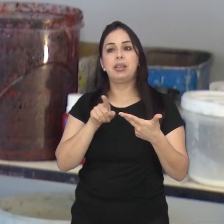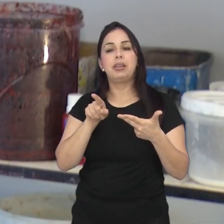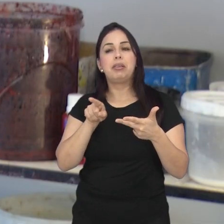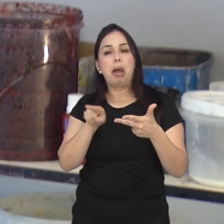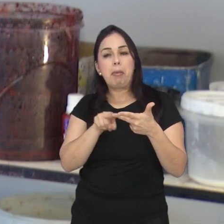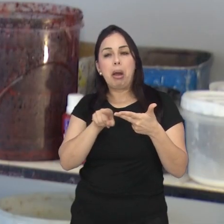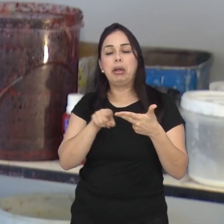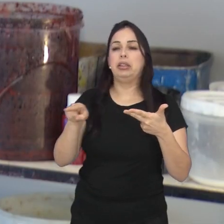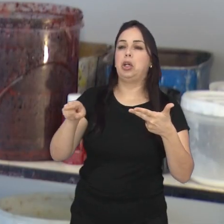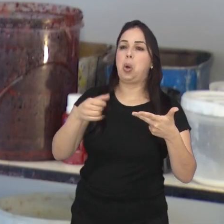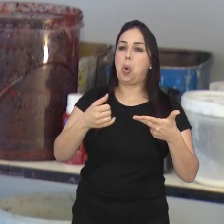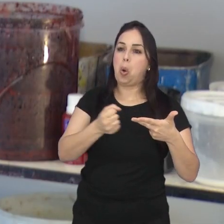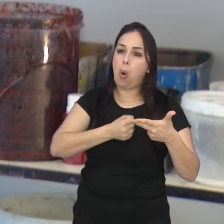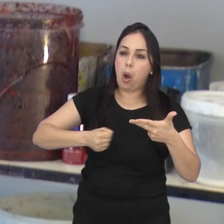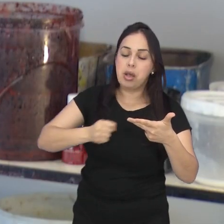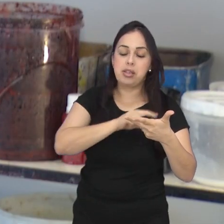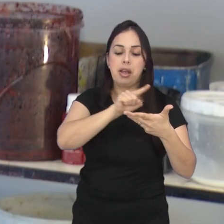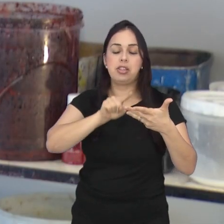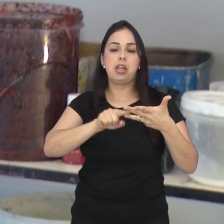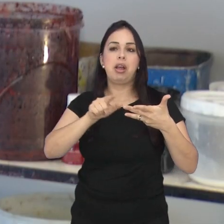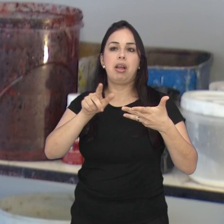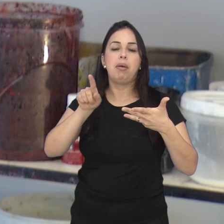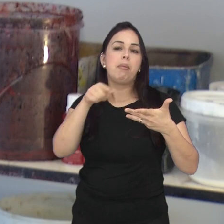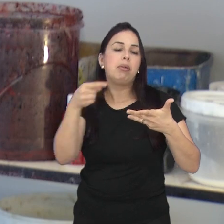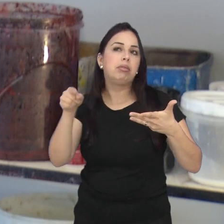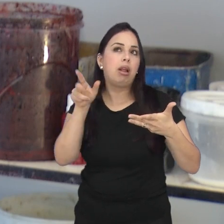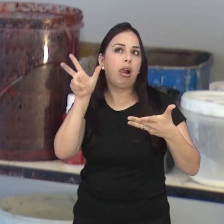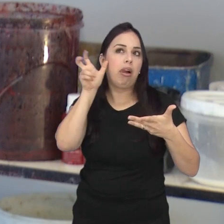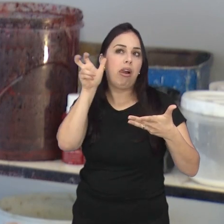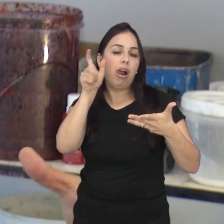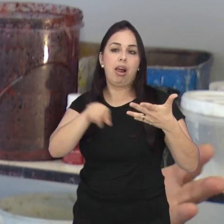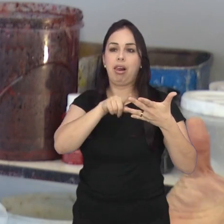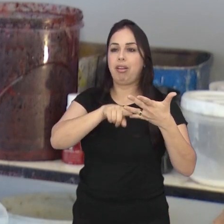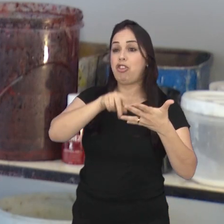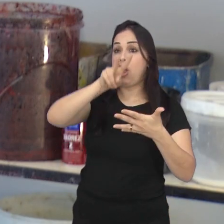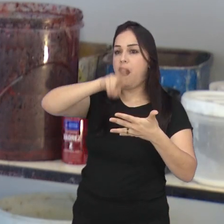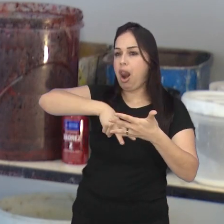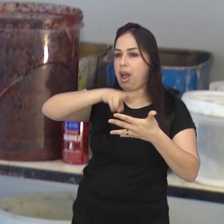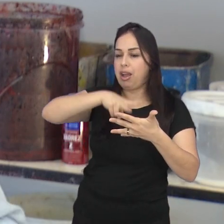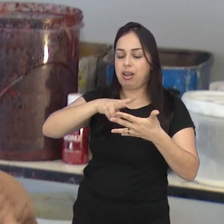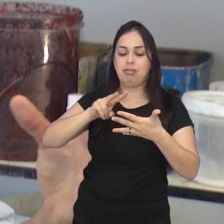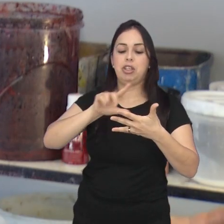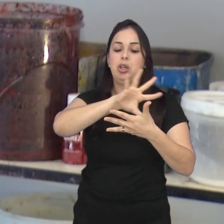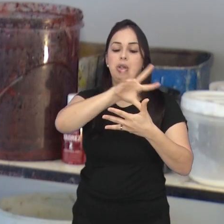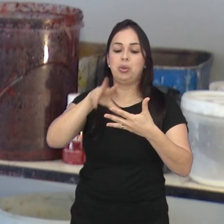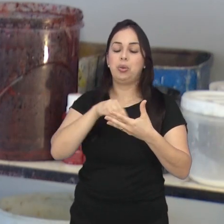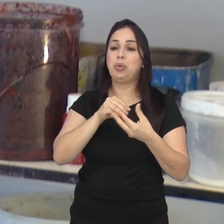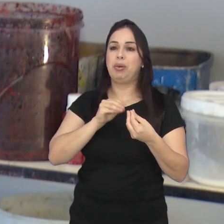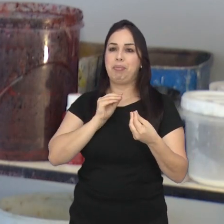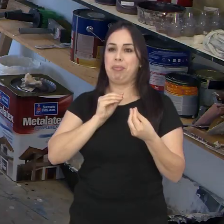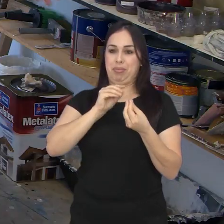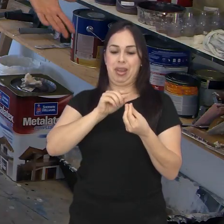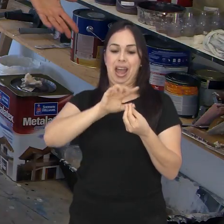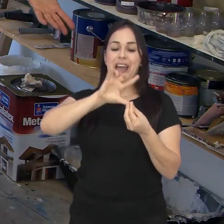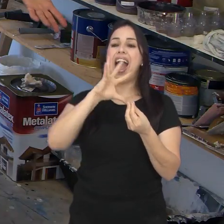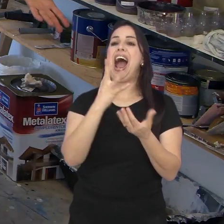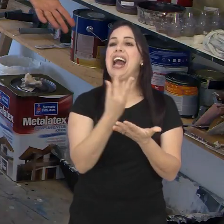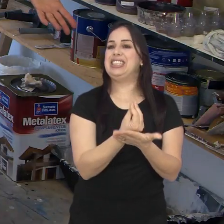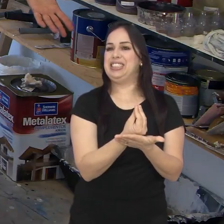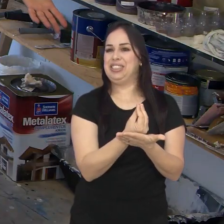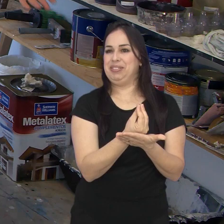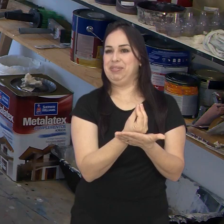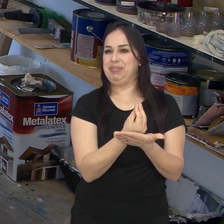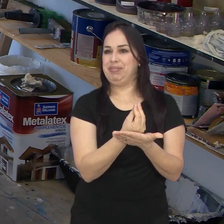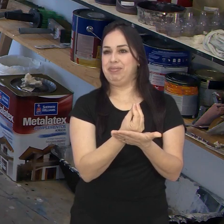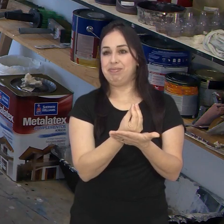Eu gosto muito de cozinhar, eu gosto muito de ouvir música, eu gosto muito de ler, então tudo isso tem um envolvimento. Tudo é arte, né?